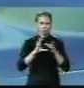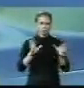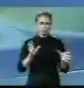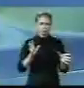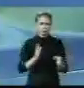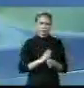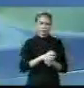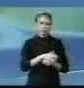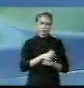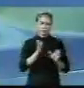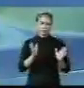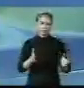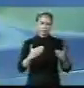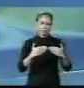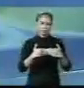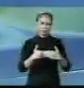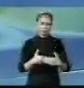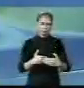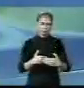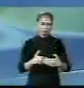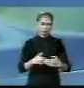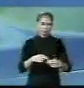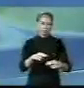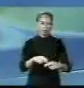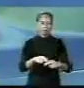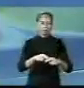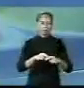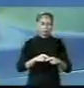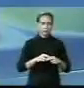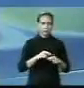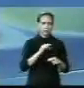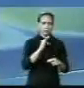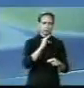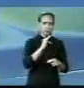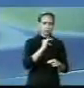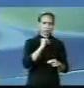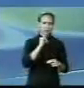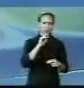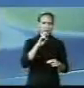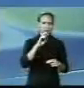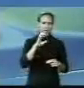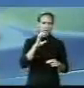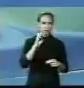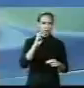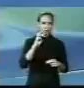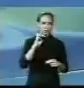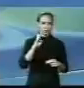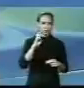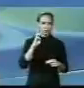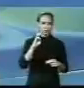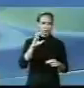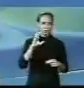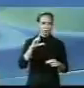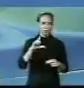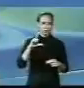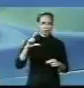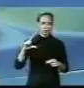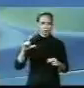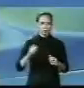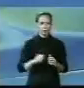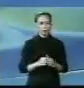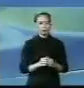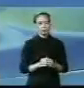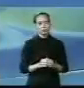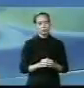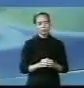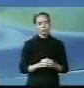firewall. É claro que o firewall só vai deixar passar, mesmo que sejam as requisições do proxy, somente aquelas regras, né,